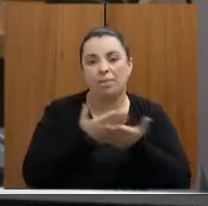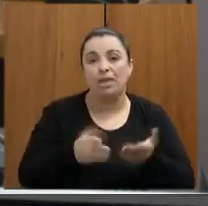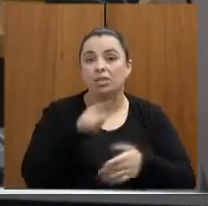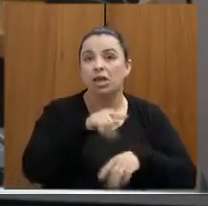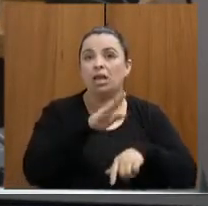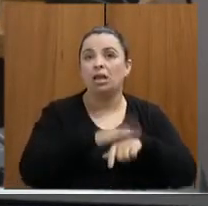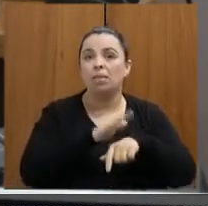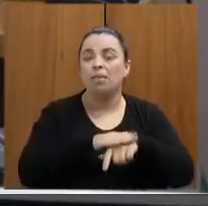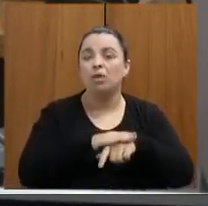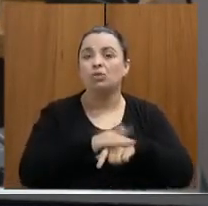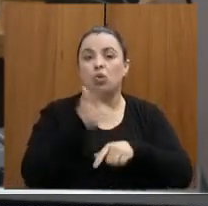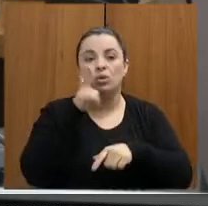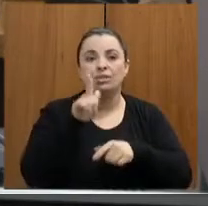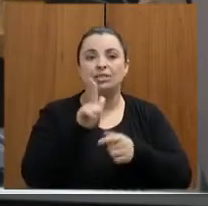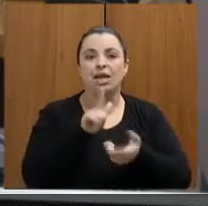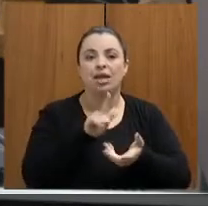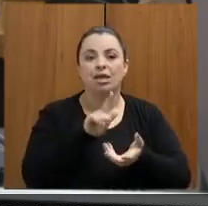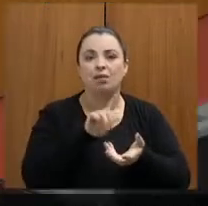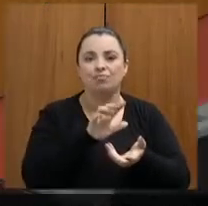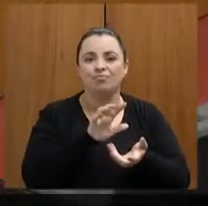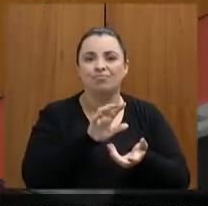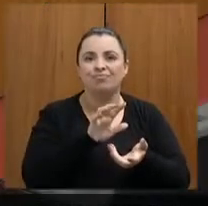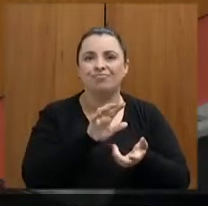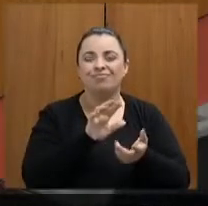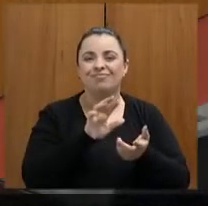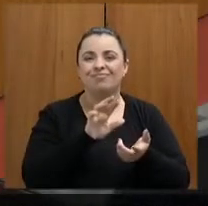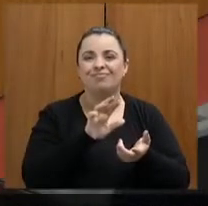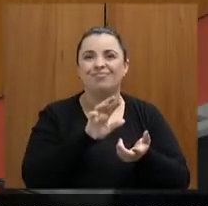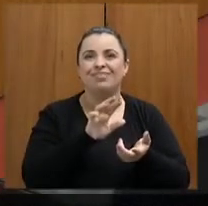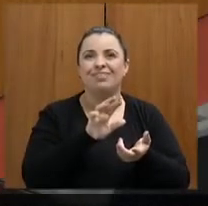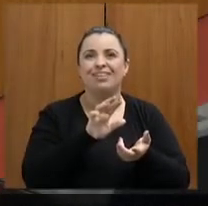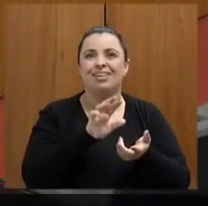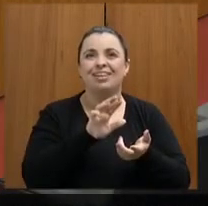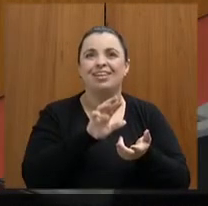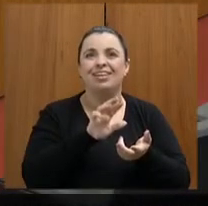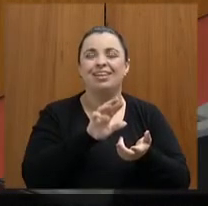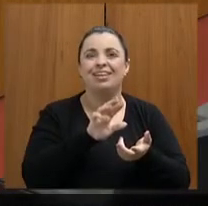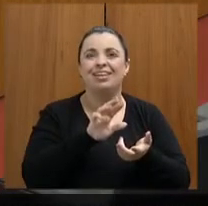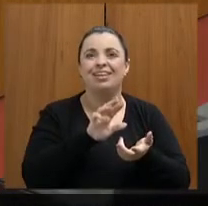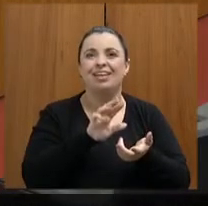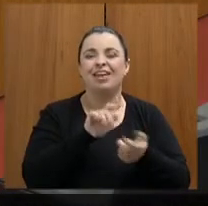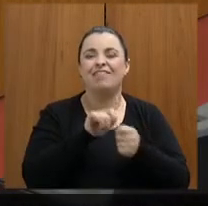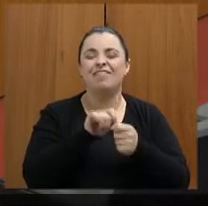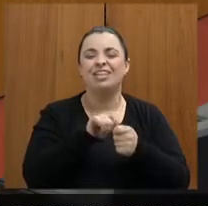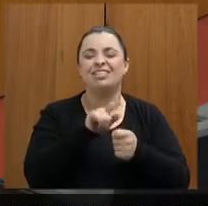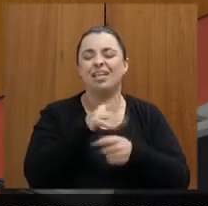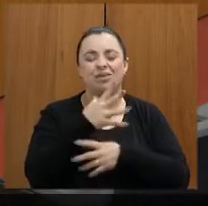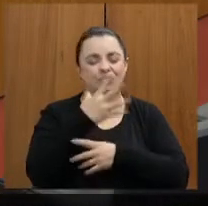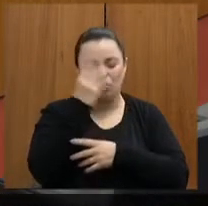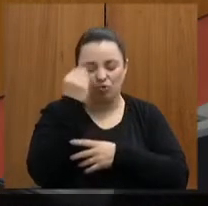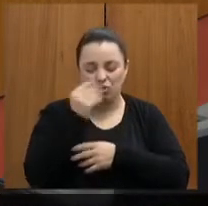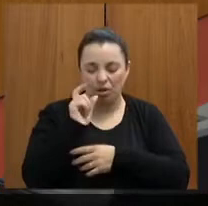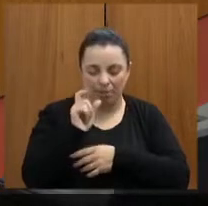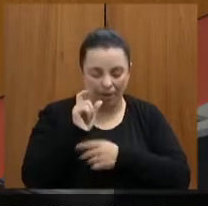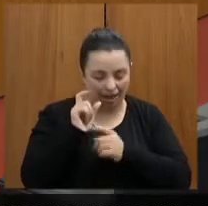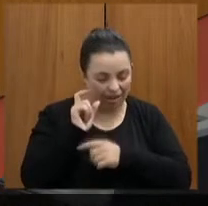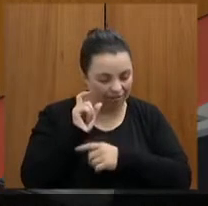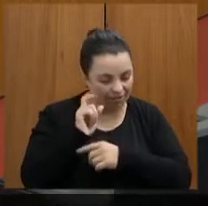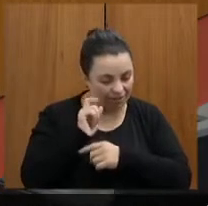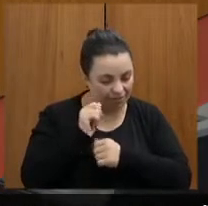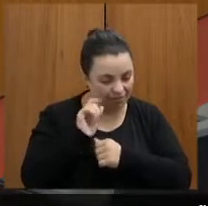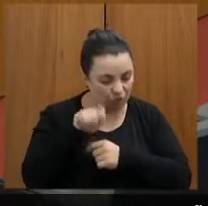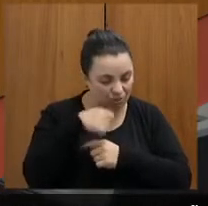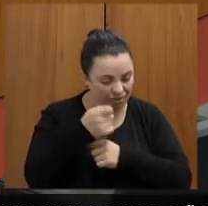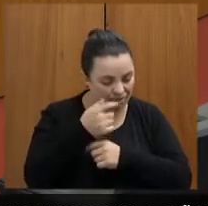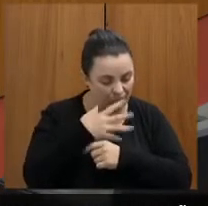arranjo a gente teve lá com o nosso fugiu o nome que agora que ele é e não não tive foi com o pessoal